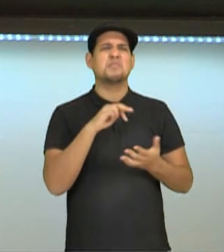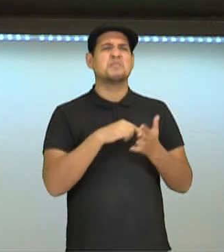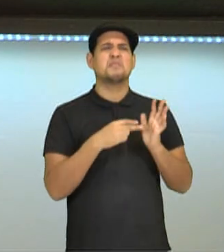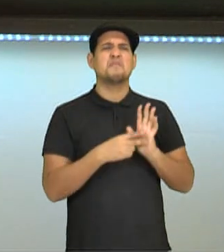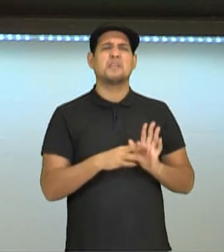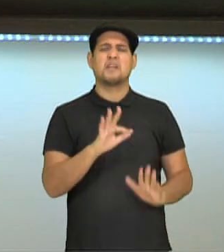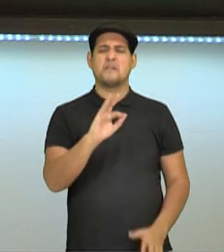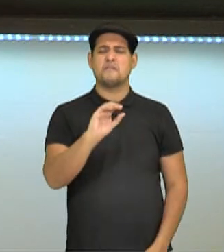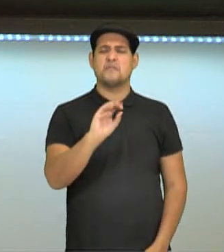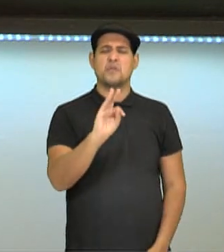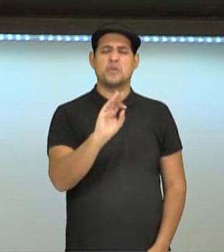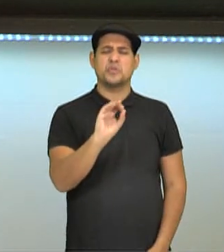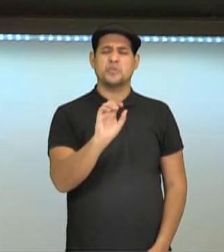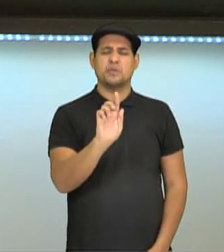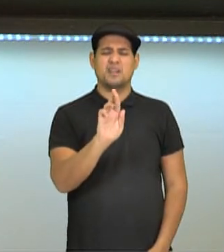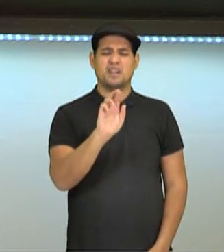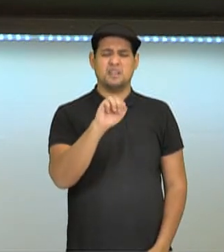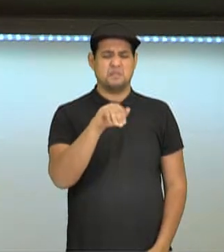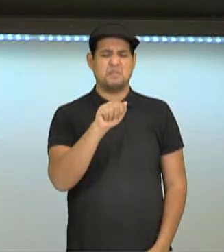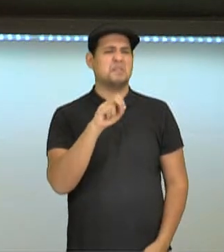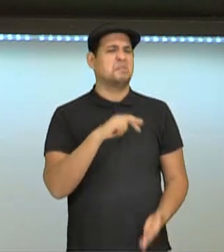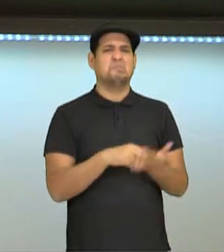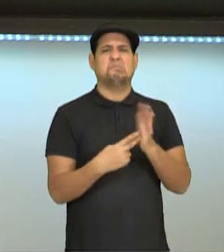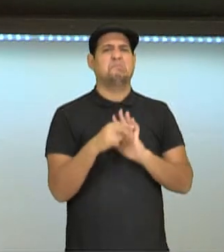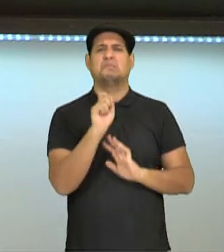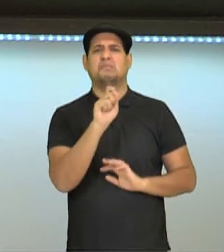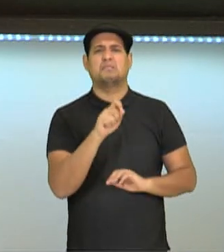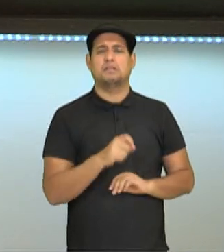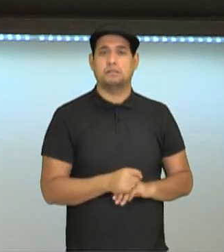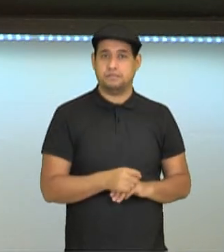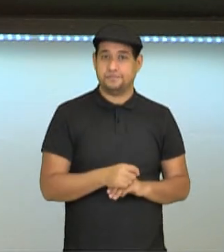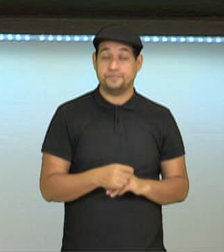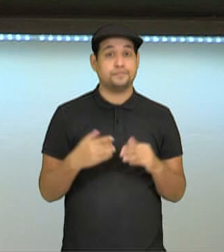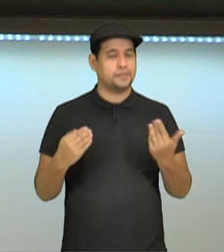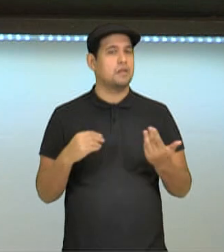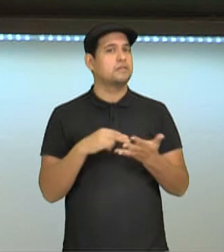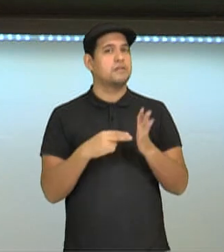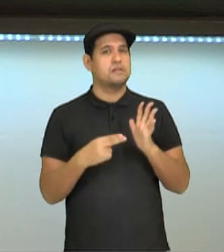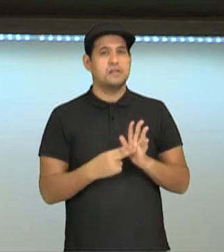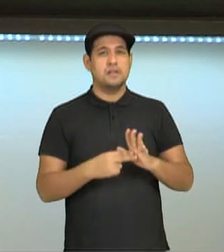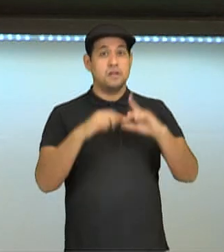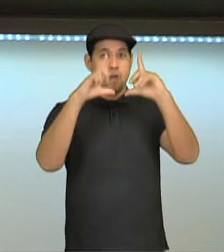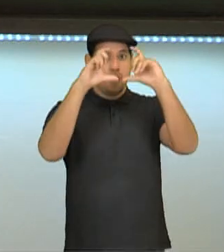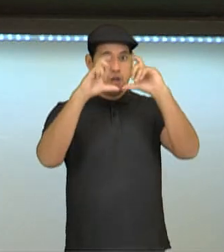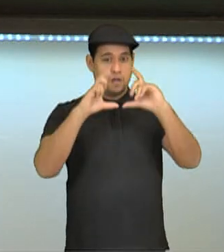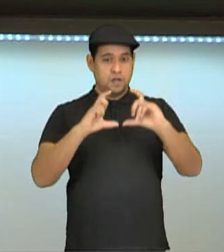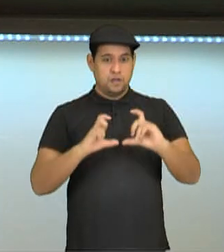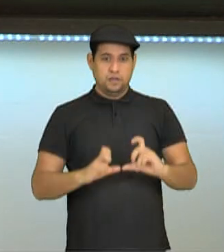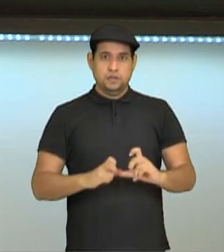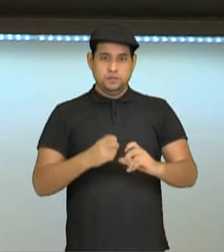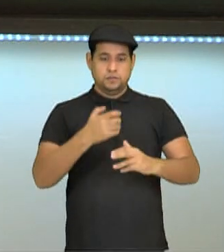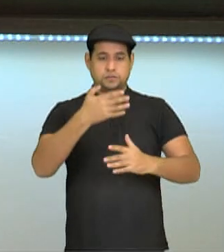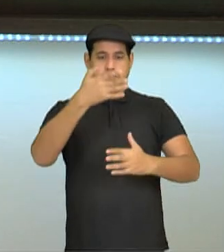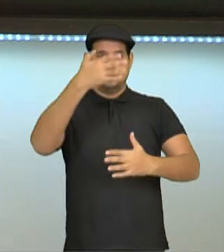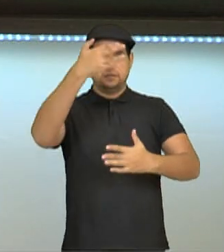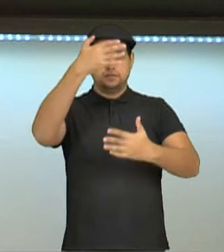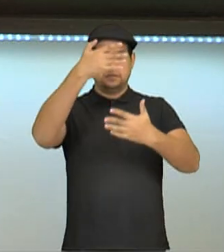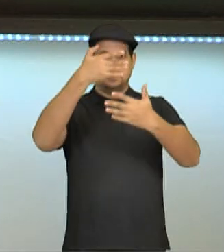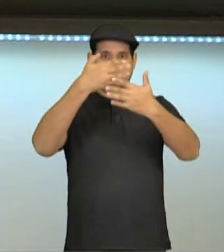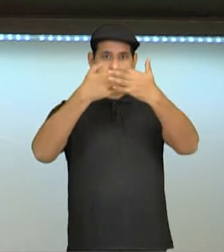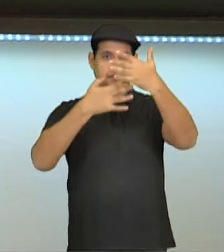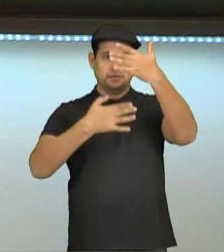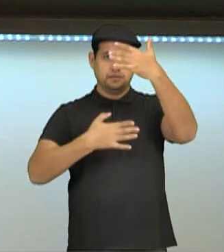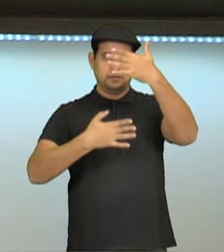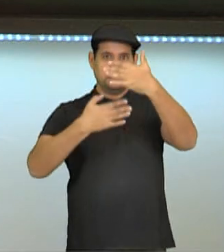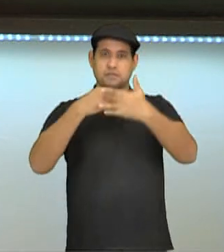isso? Fotogramas. Fotogramas, então, são aquelas fotografias que vão ser passadas numa